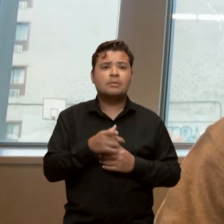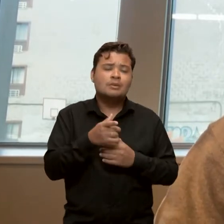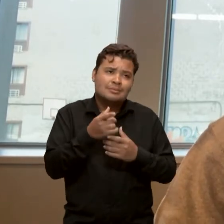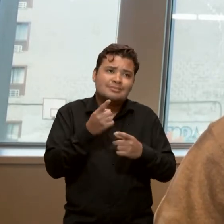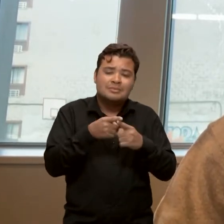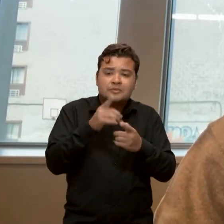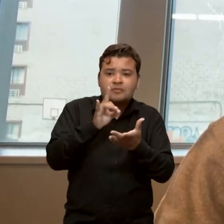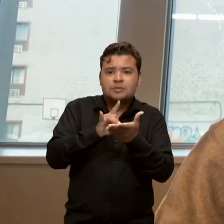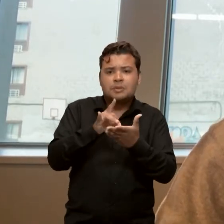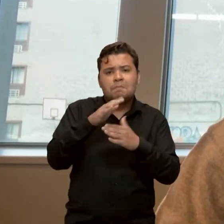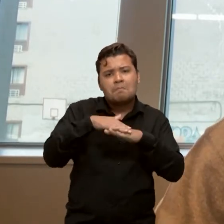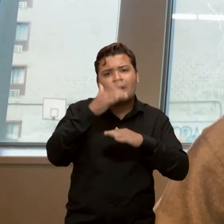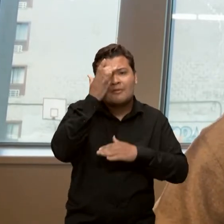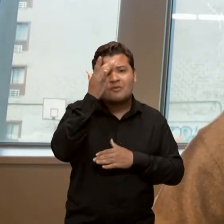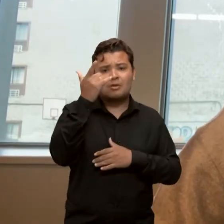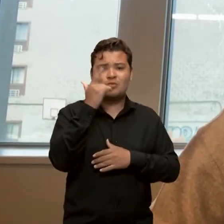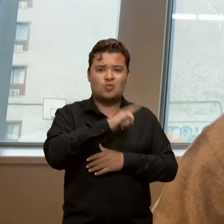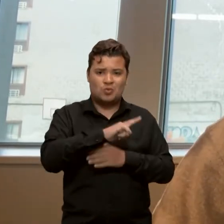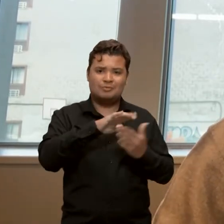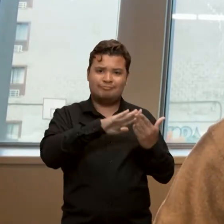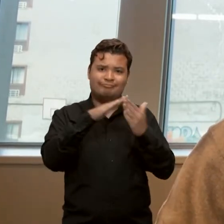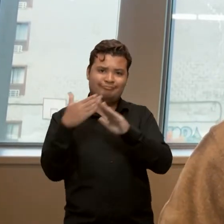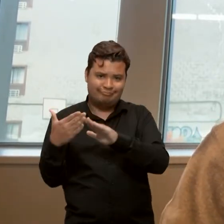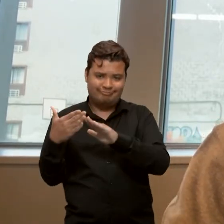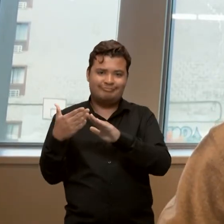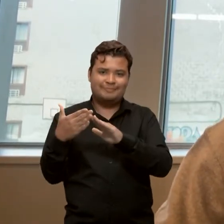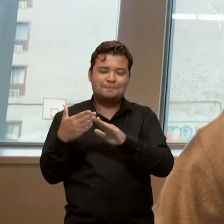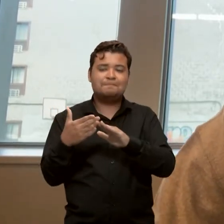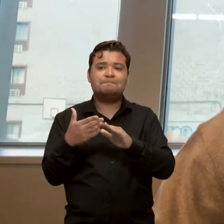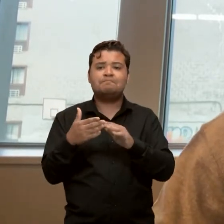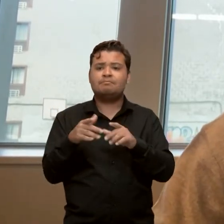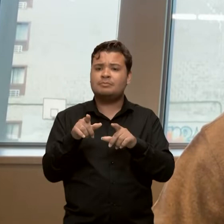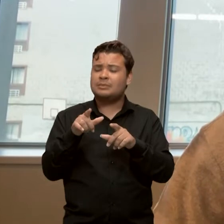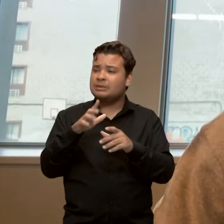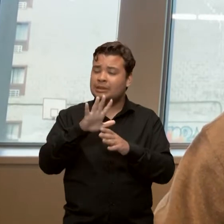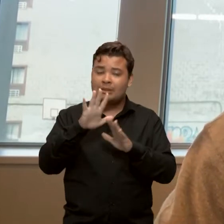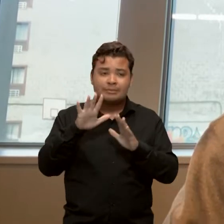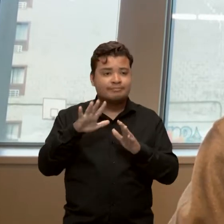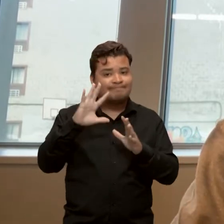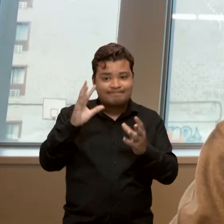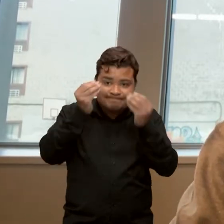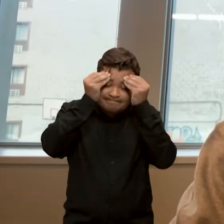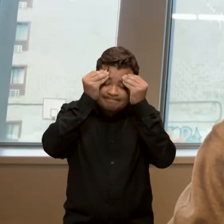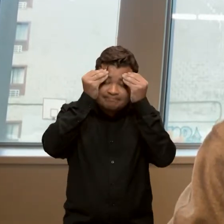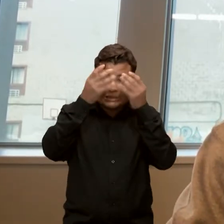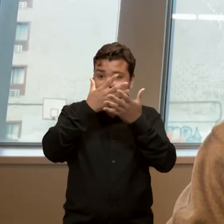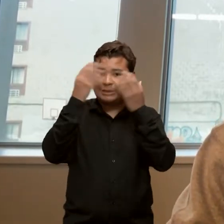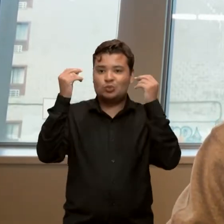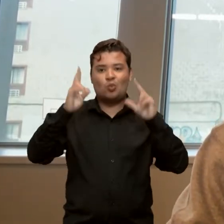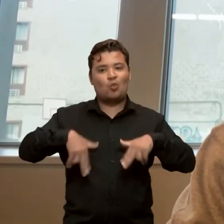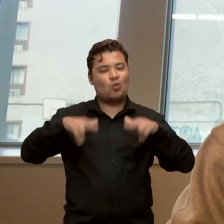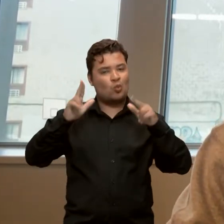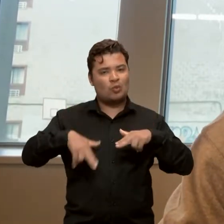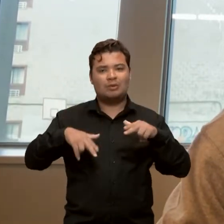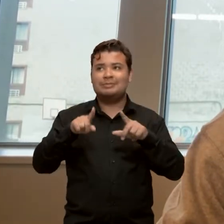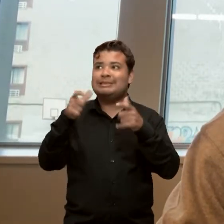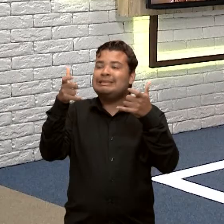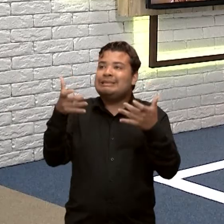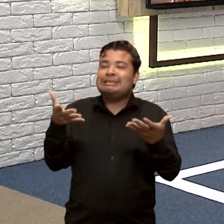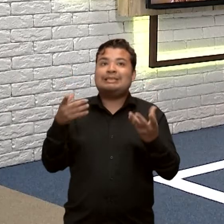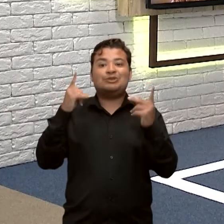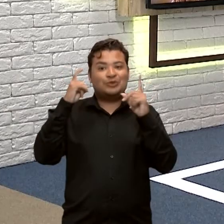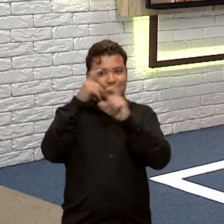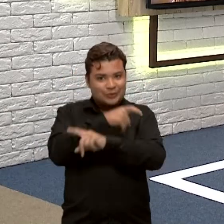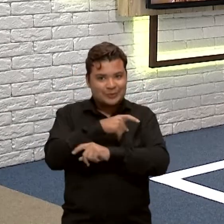fácil e para chegar até aqui no caminho do intercâmbio, e é inesquecível, indescritível a experiência, de maneira positiva. Bom, para a